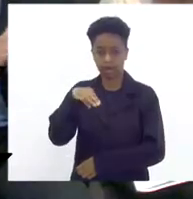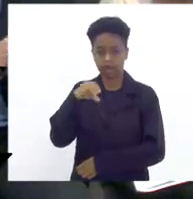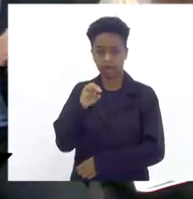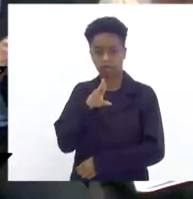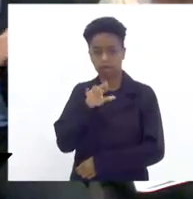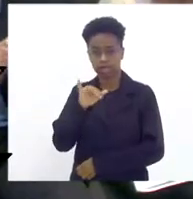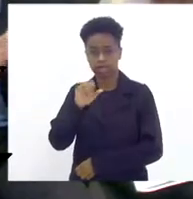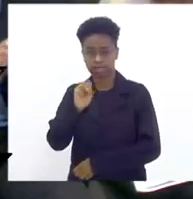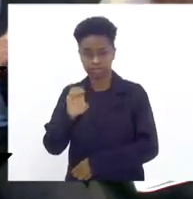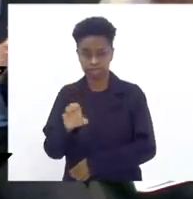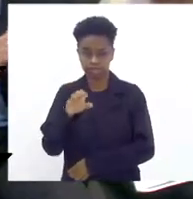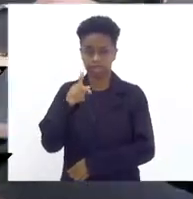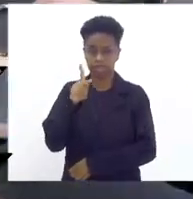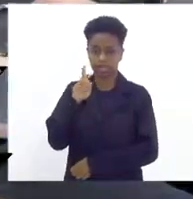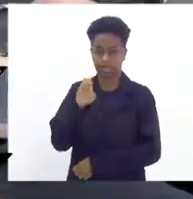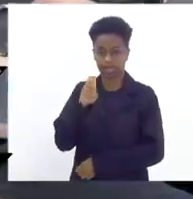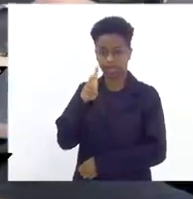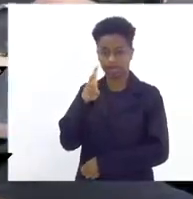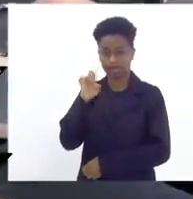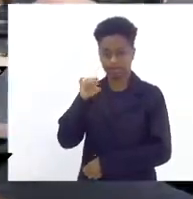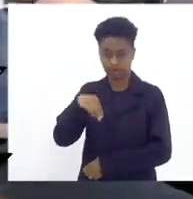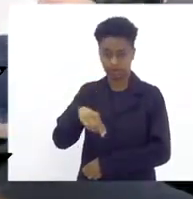quer vinho